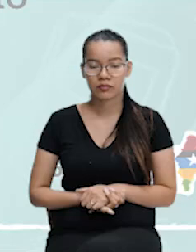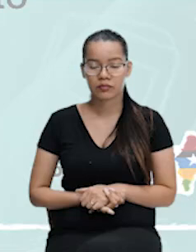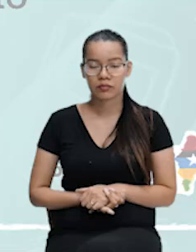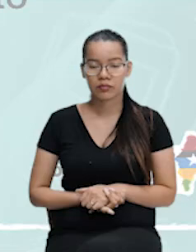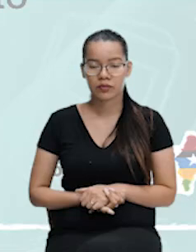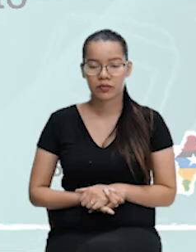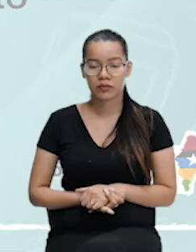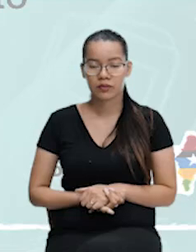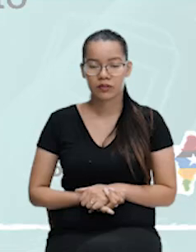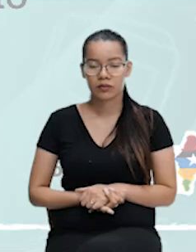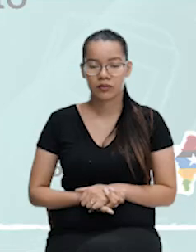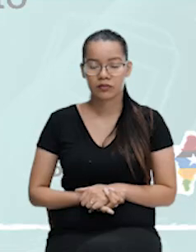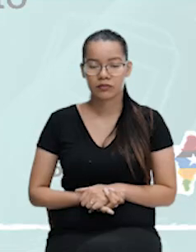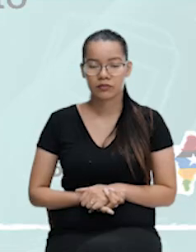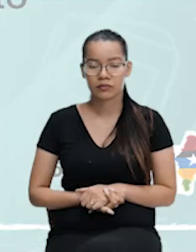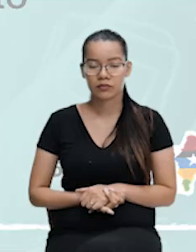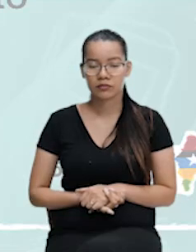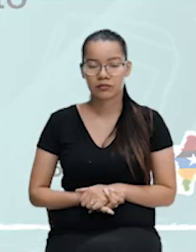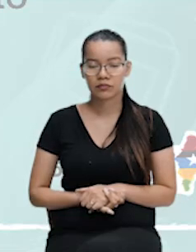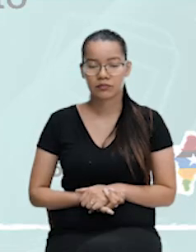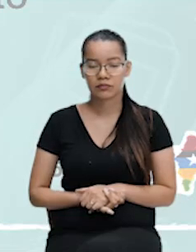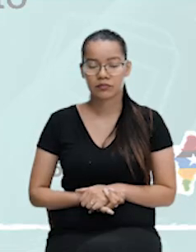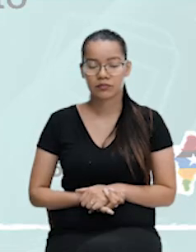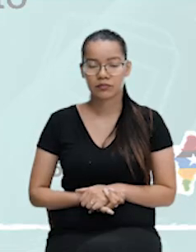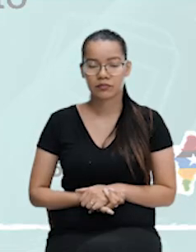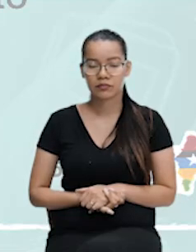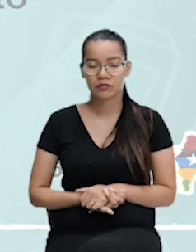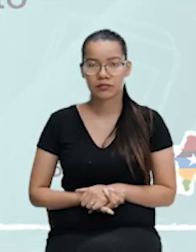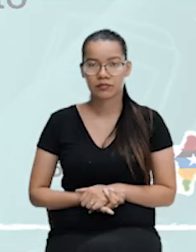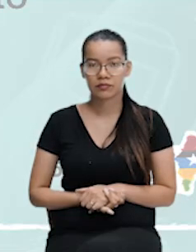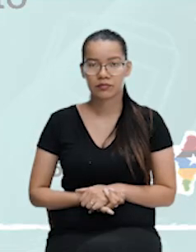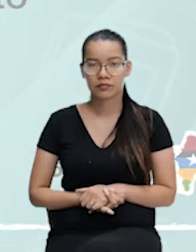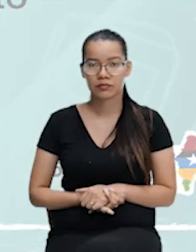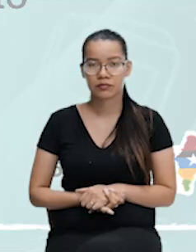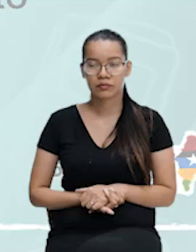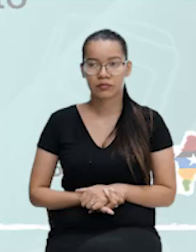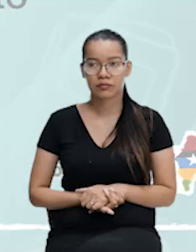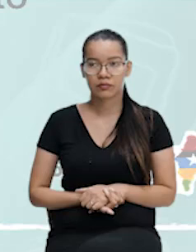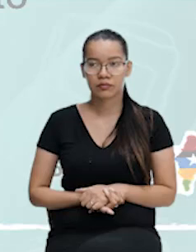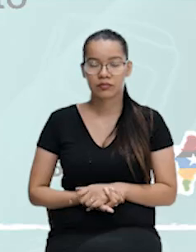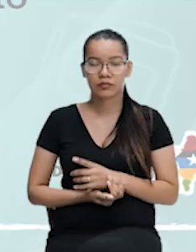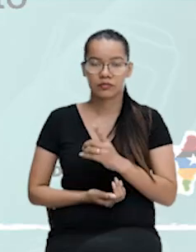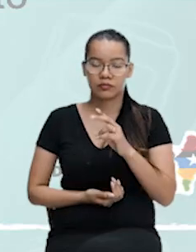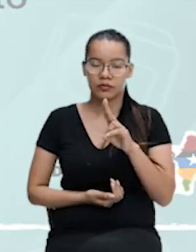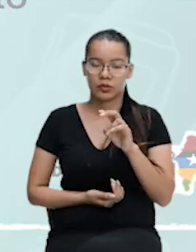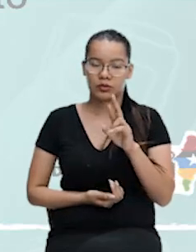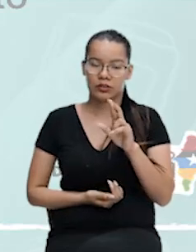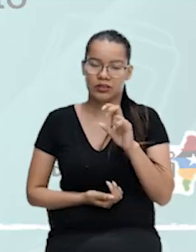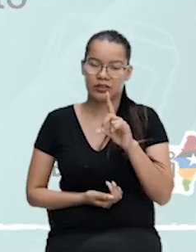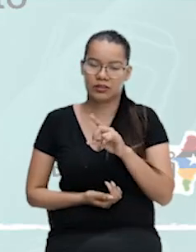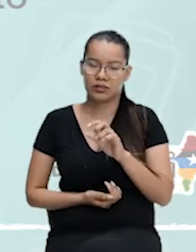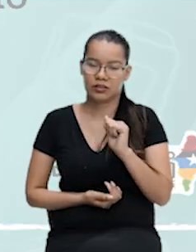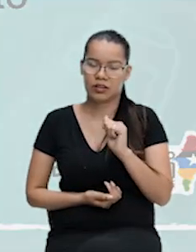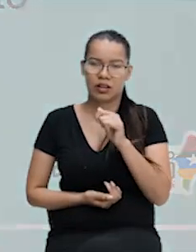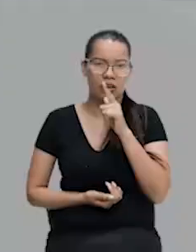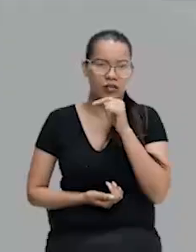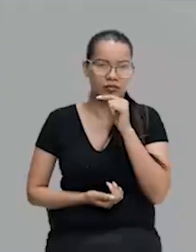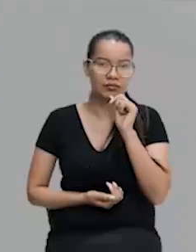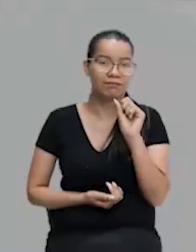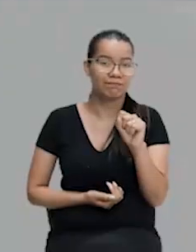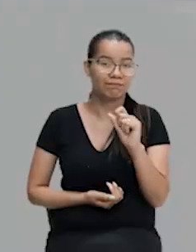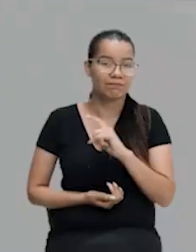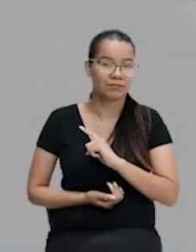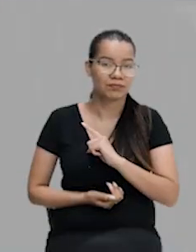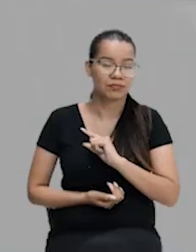removido por um processo físico, certo? Dureza da água, sim, existe água dura. Turminha, é